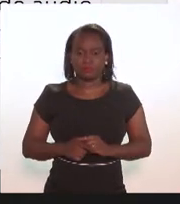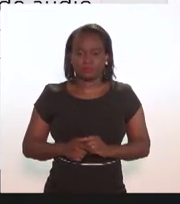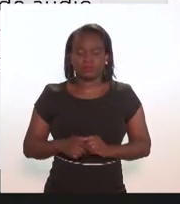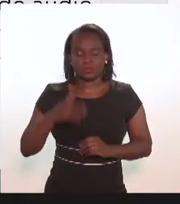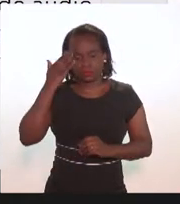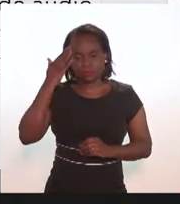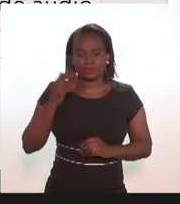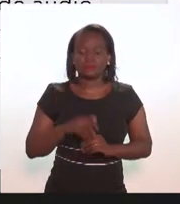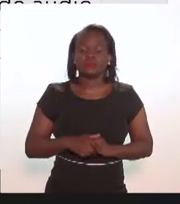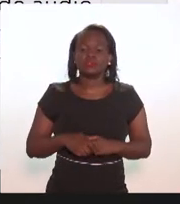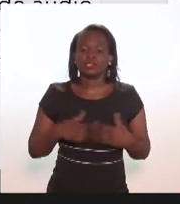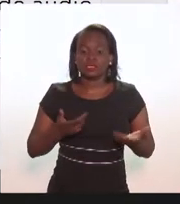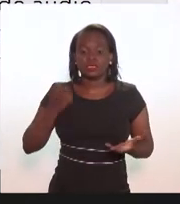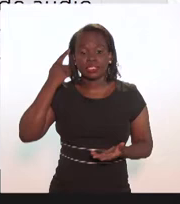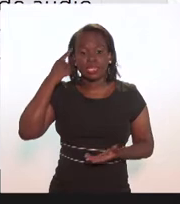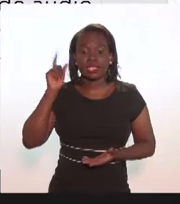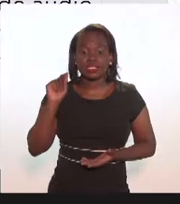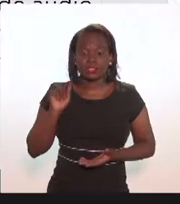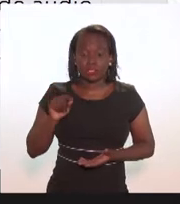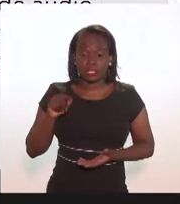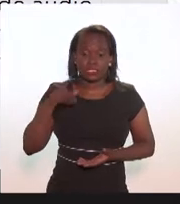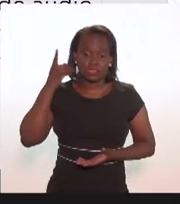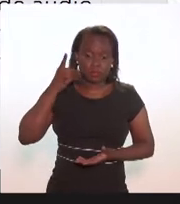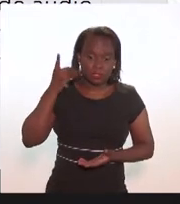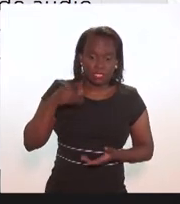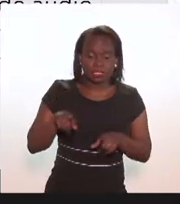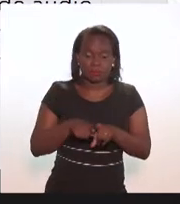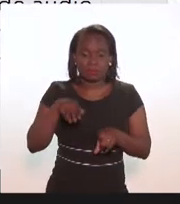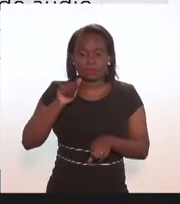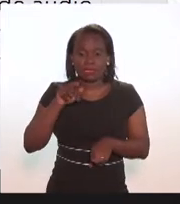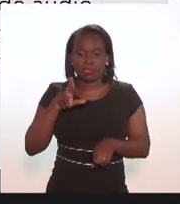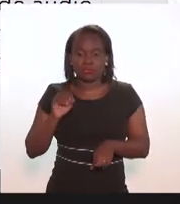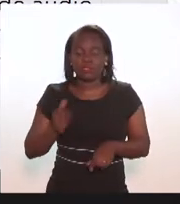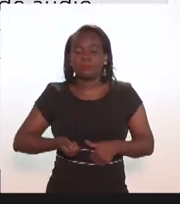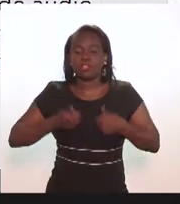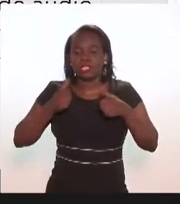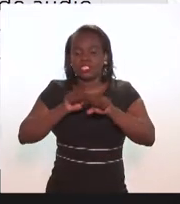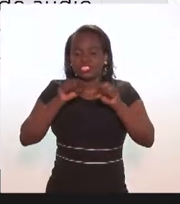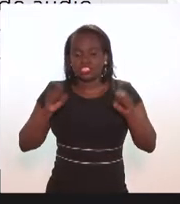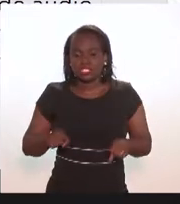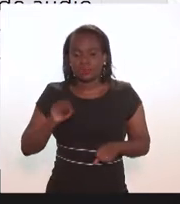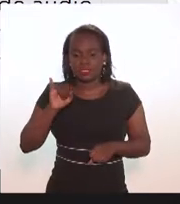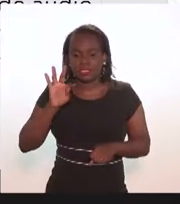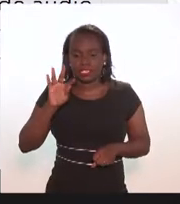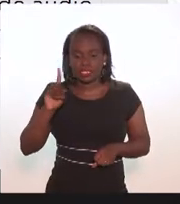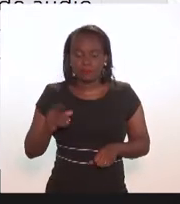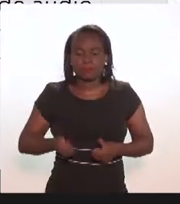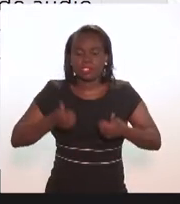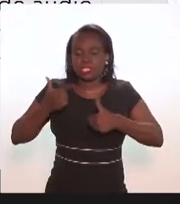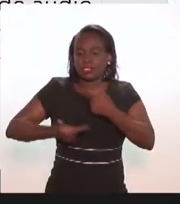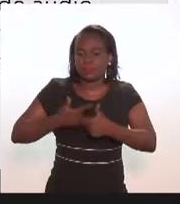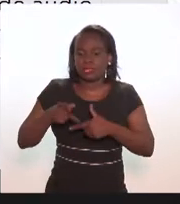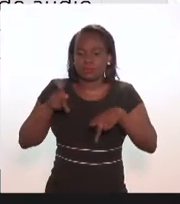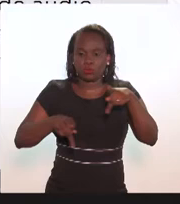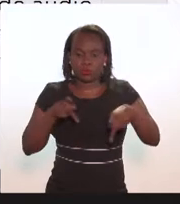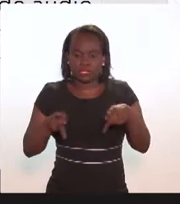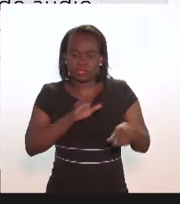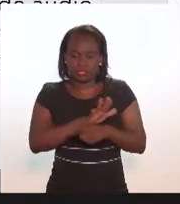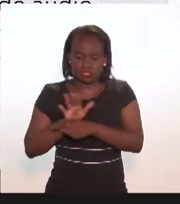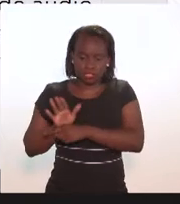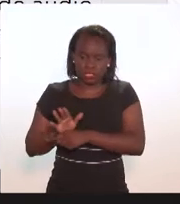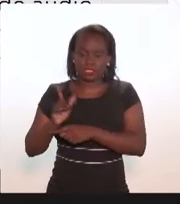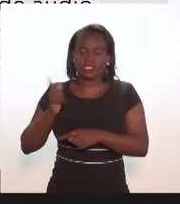obrigado. A ideia aqui, Mauro e deputado, é a gente melhorar o sistema de TD para melhorar o serviço para a população. A gente já tem,